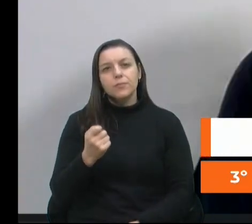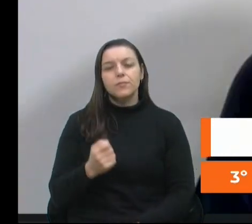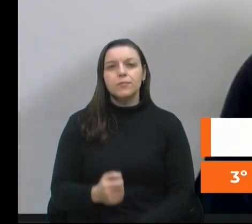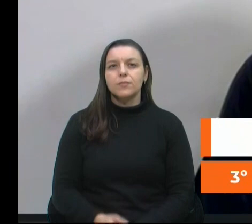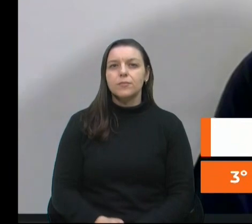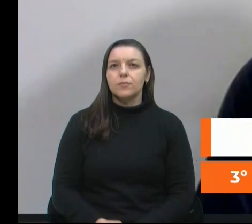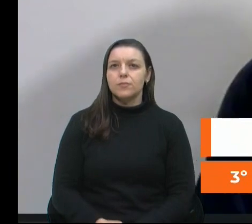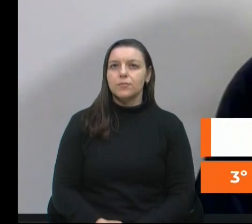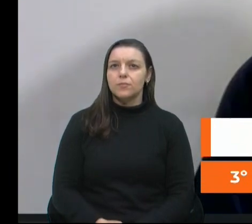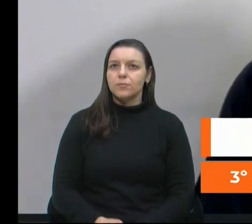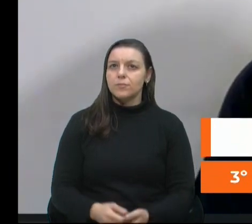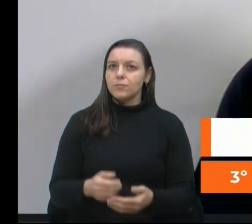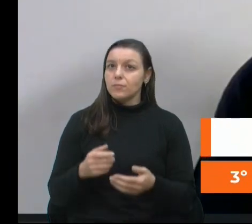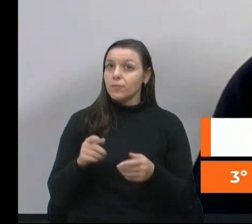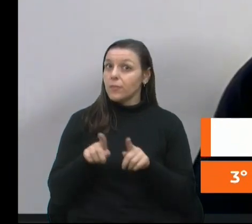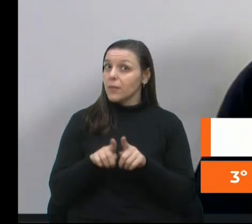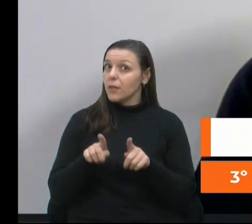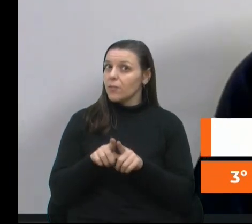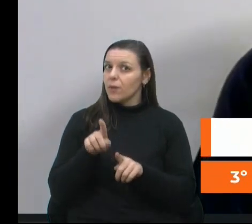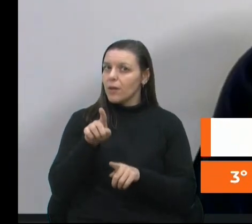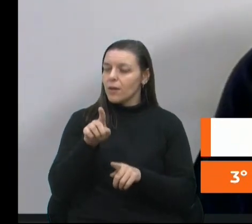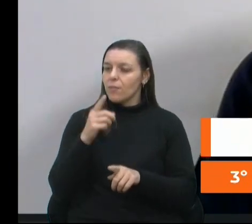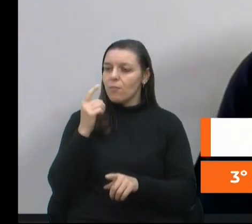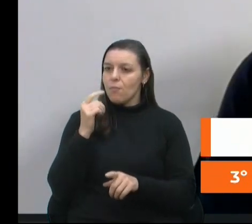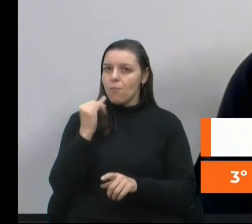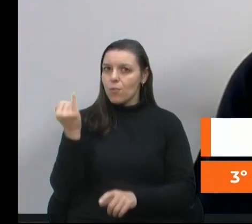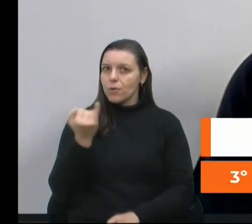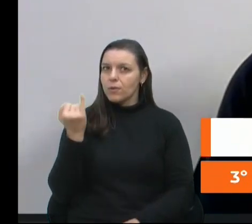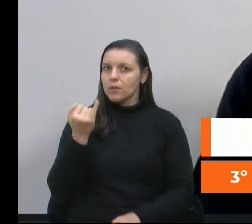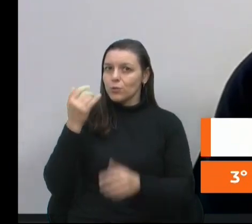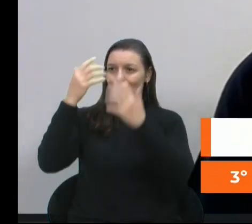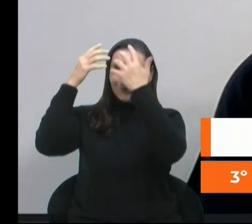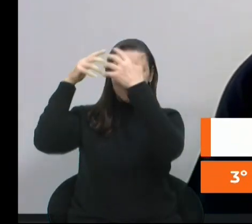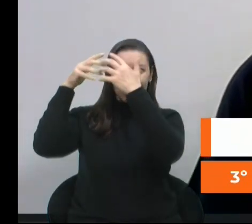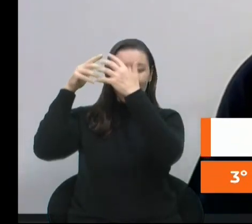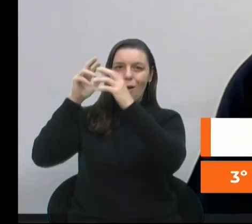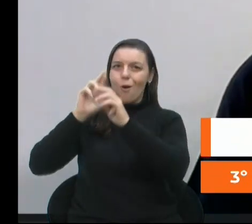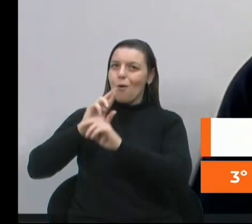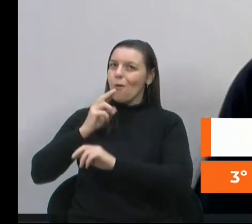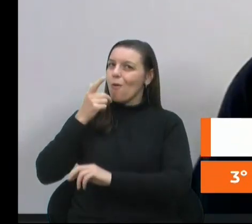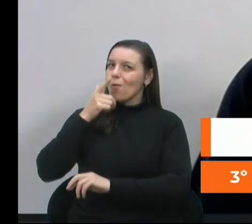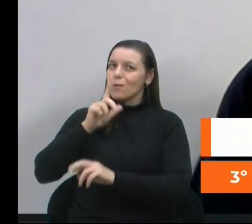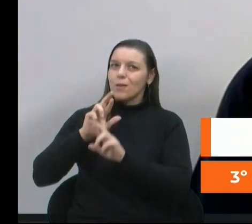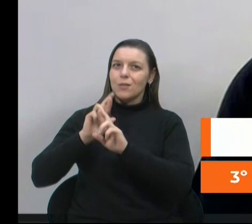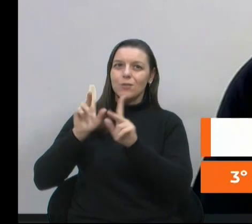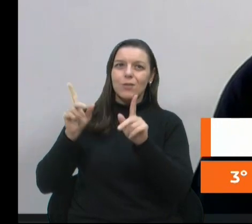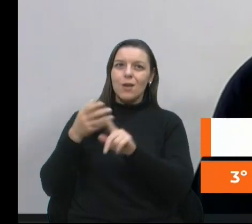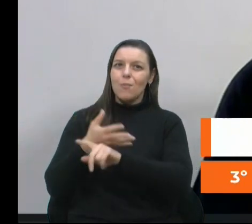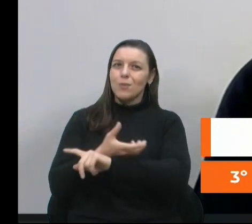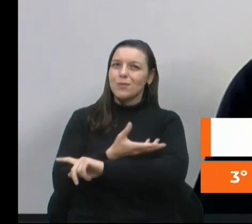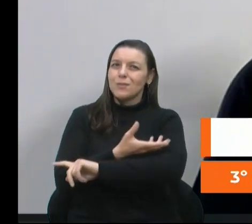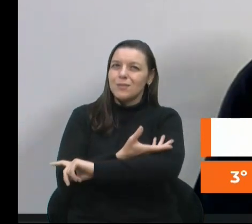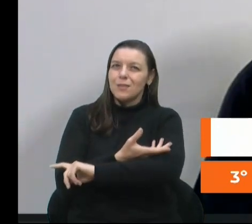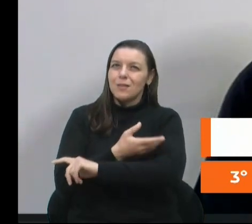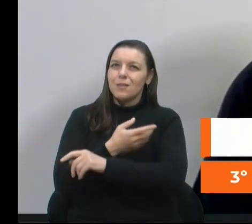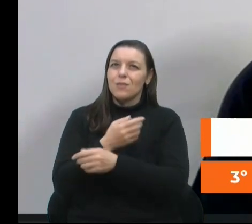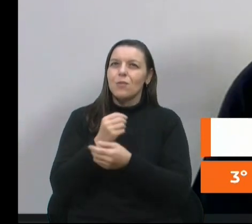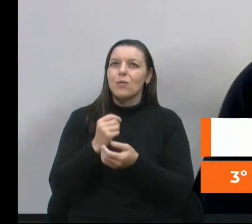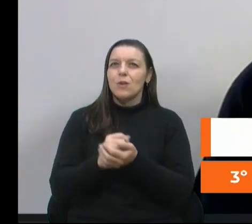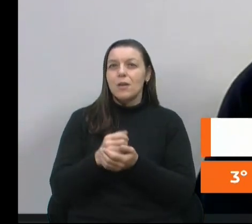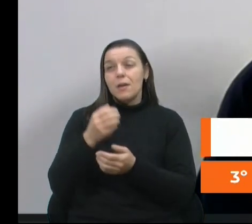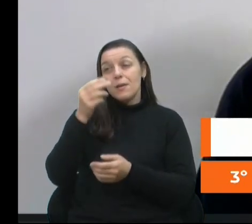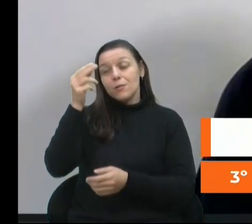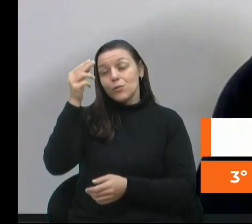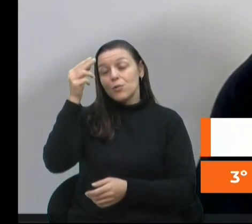relevante. E aí eu já vou abrir um parêntese para vocês. O nosso cérebro não consegue diferenciar emocionalmente falando e em questões